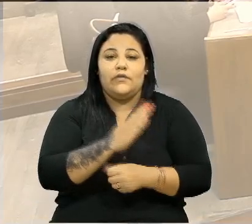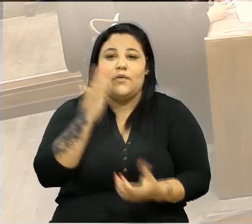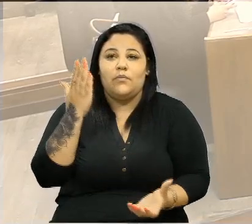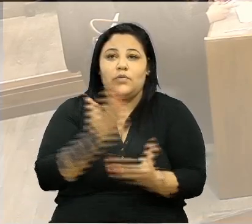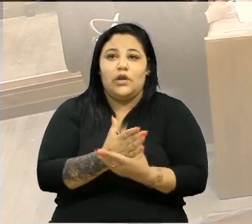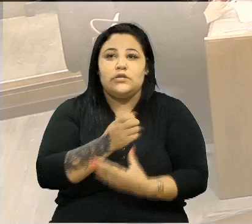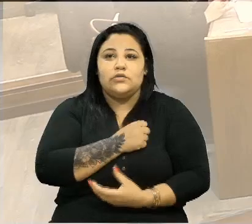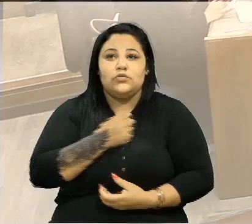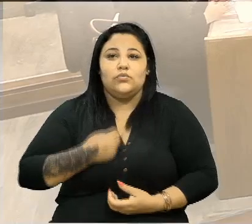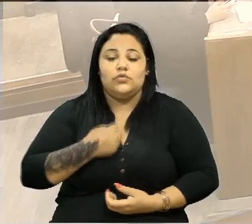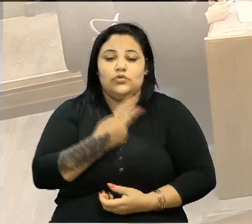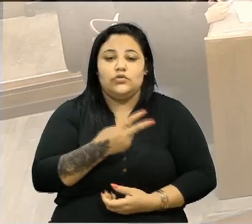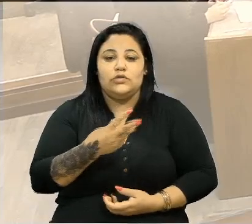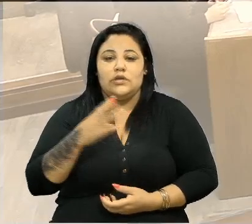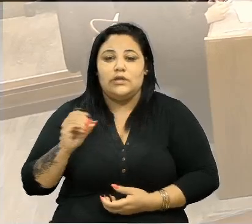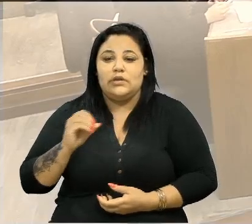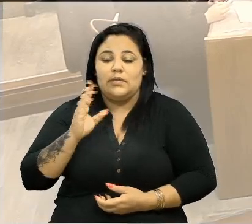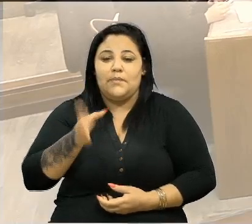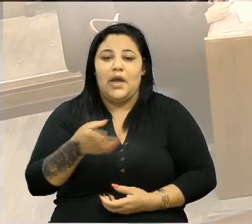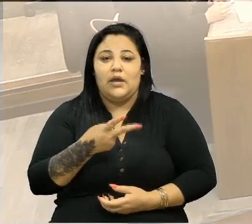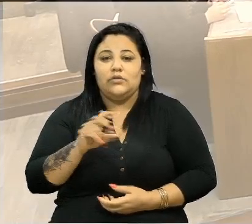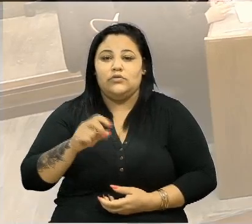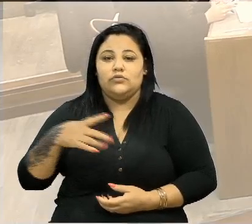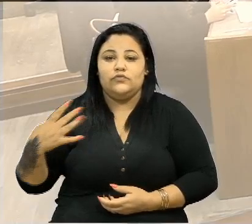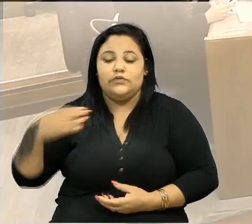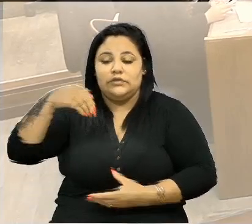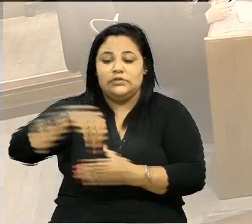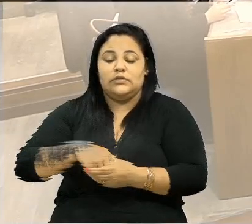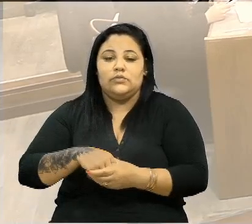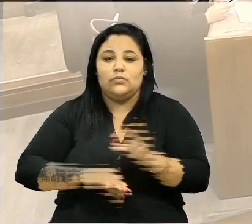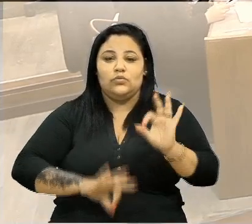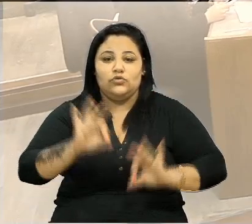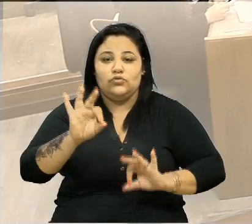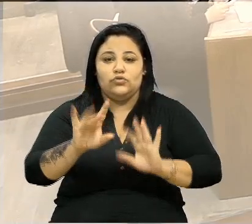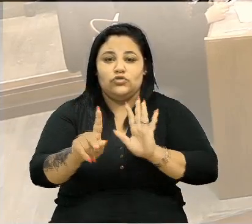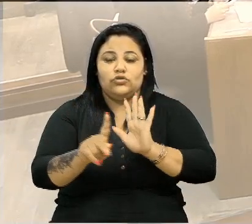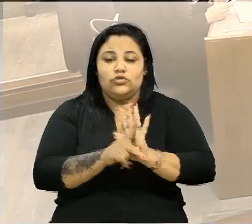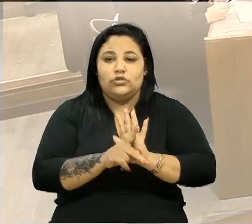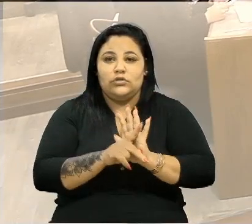número 230/2024, contendo o projeto de lei número